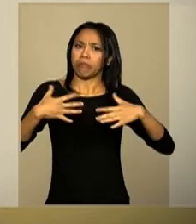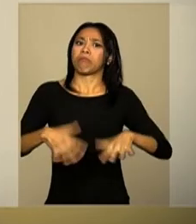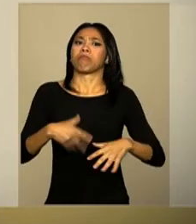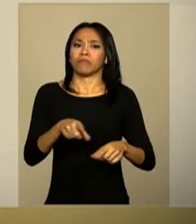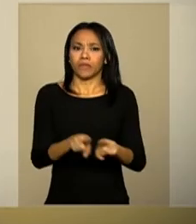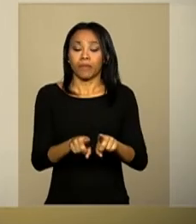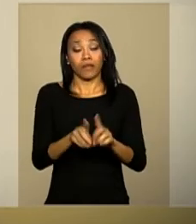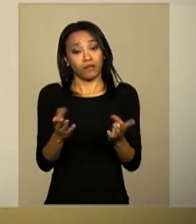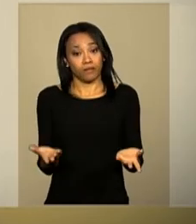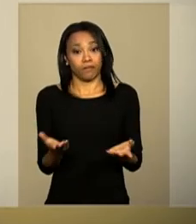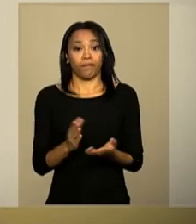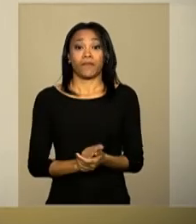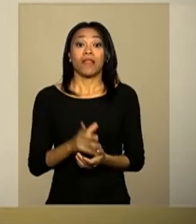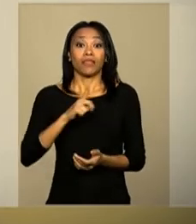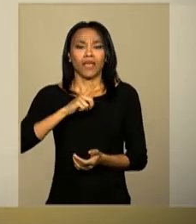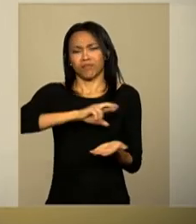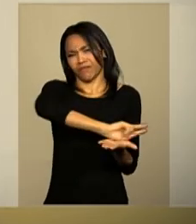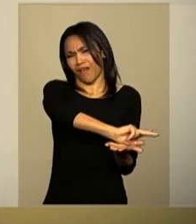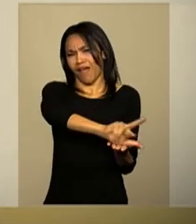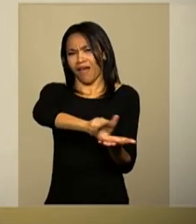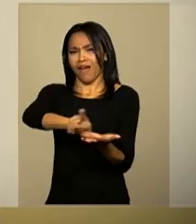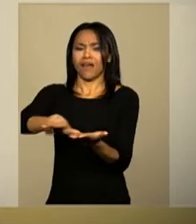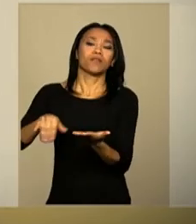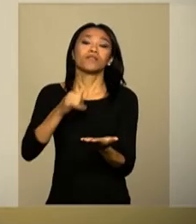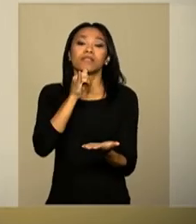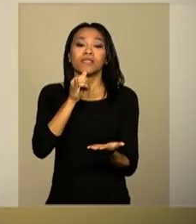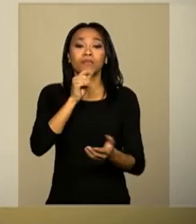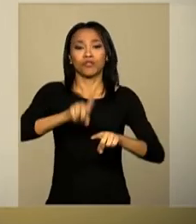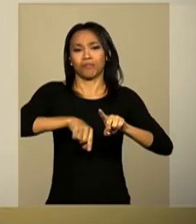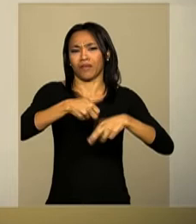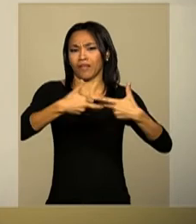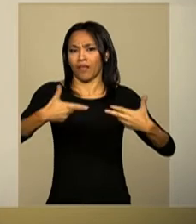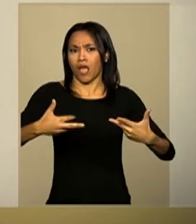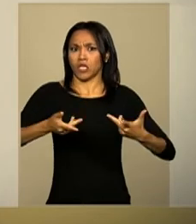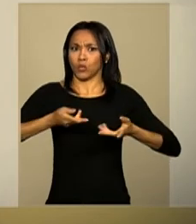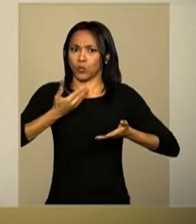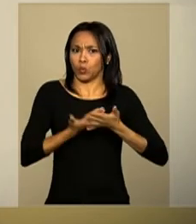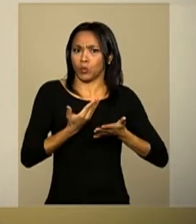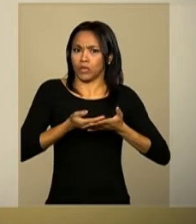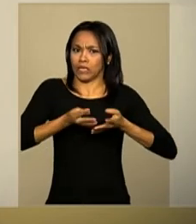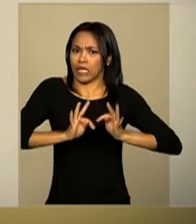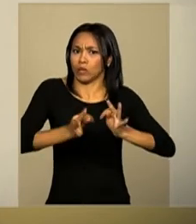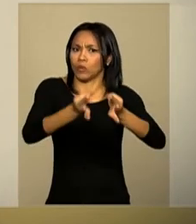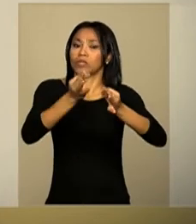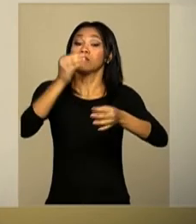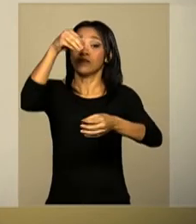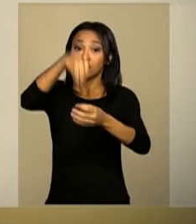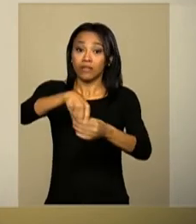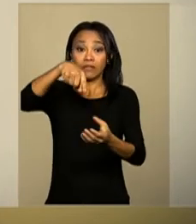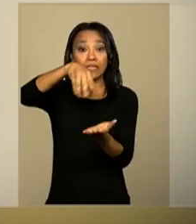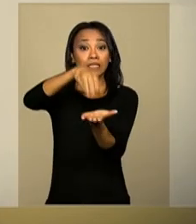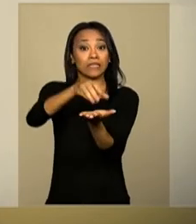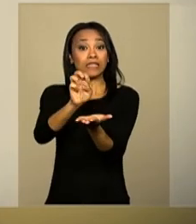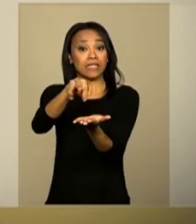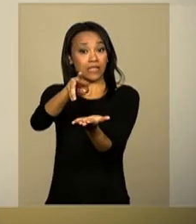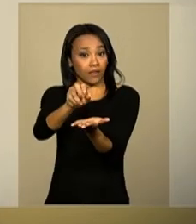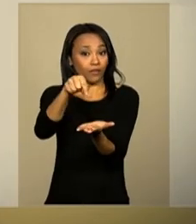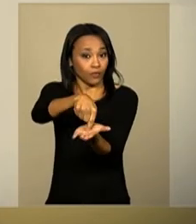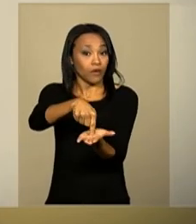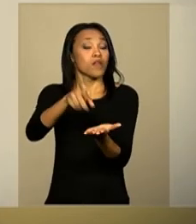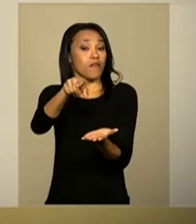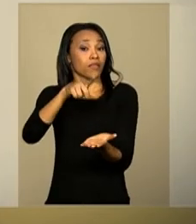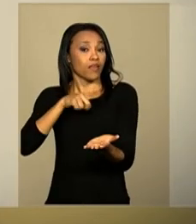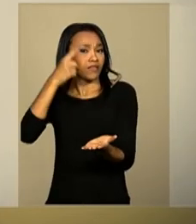produtos enfim Max Temos vários exemplos de produtos desenvolvidos nesses Centros e pode ter certeza